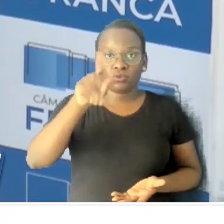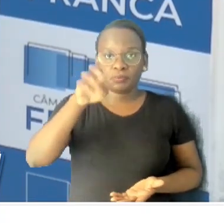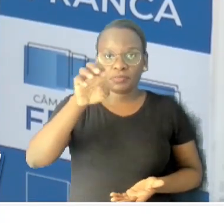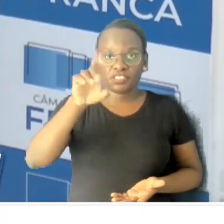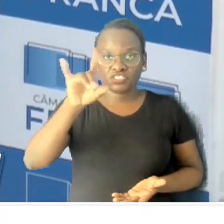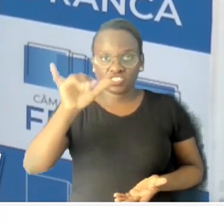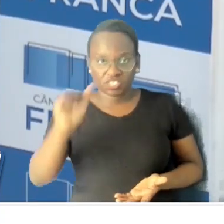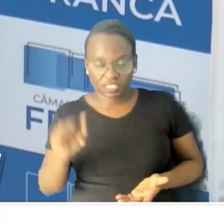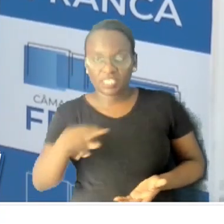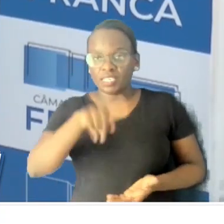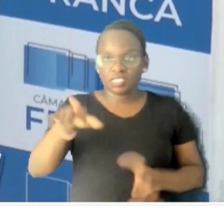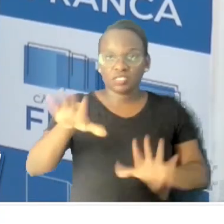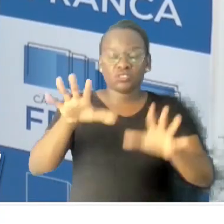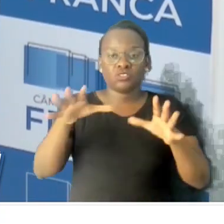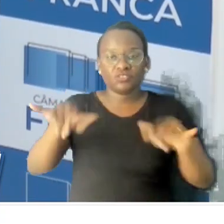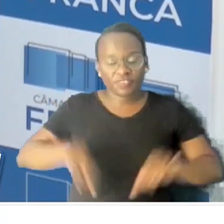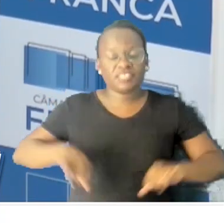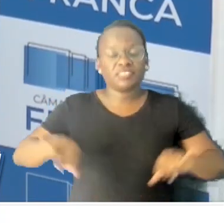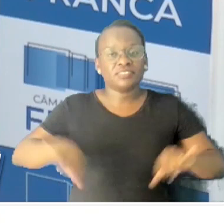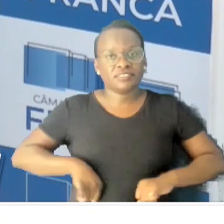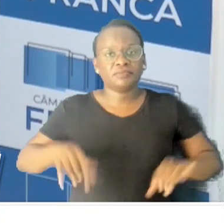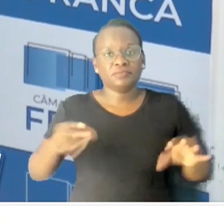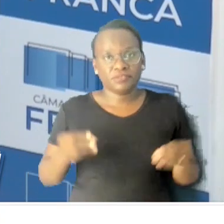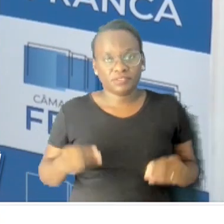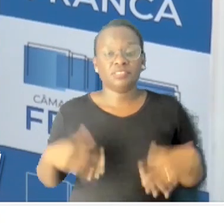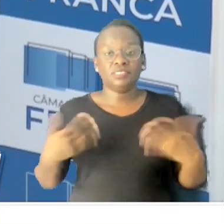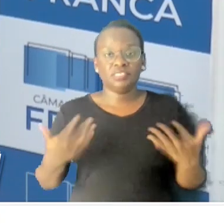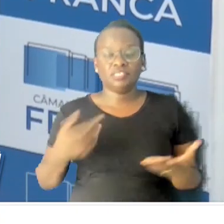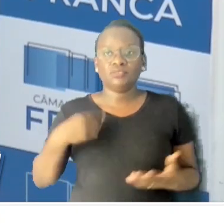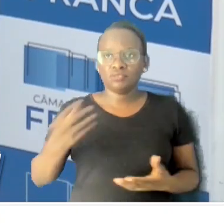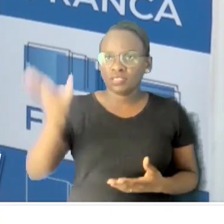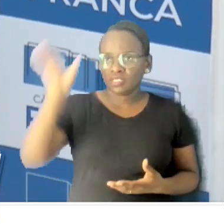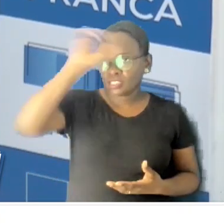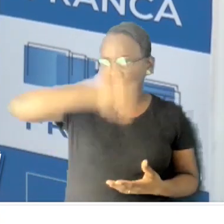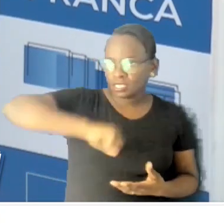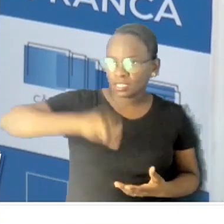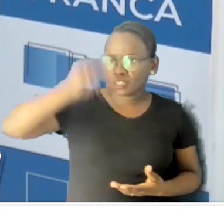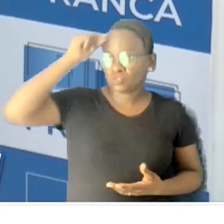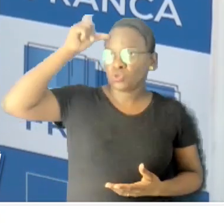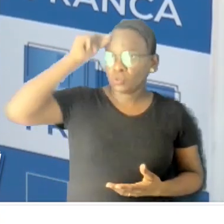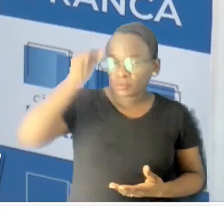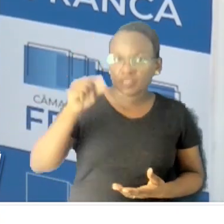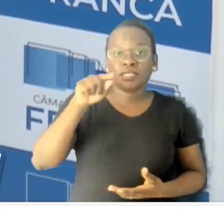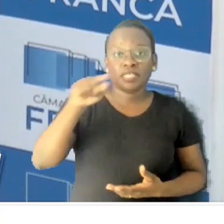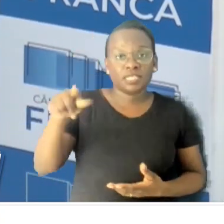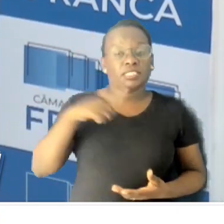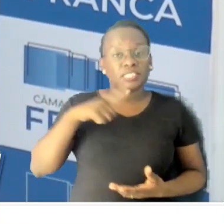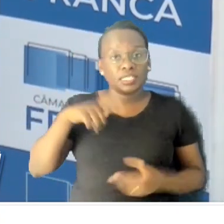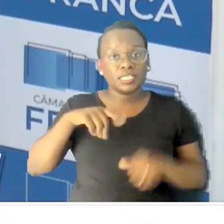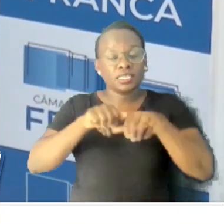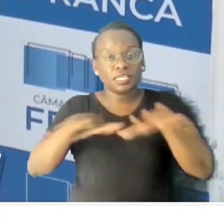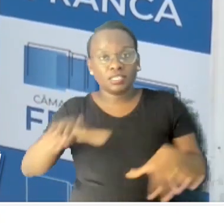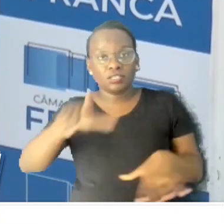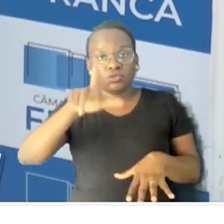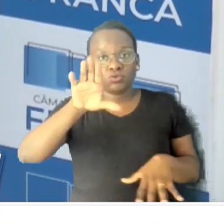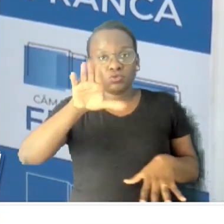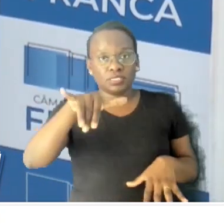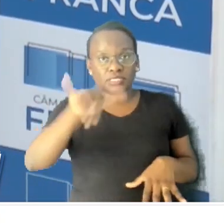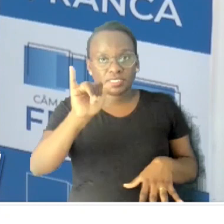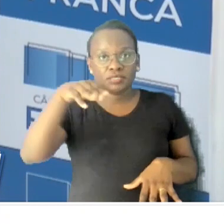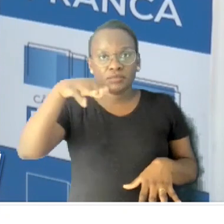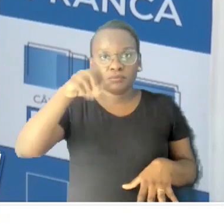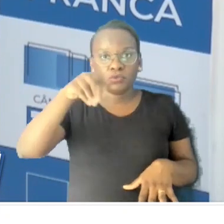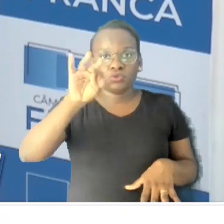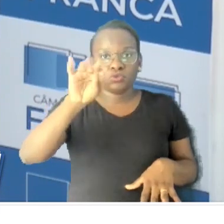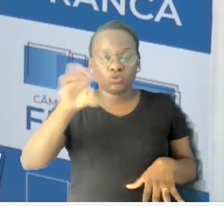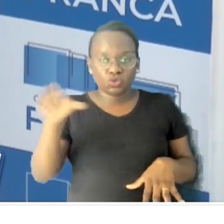vai sofrer muito. E aí tomei conhecimento que eles têm uma rede Luci Montoro móvel.